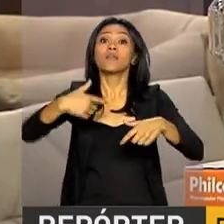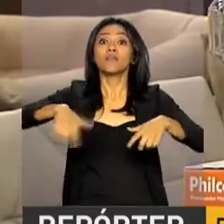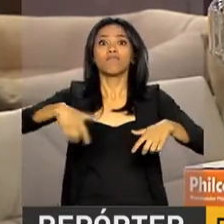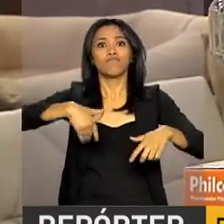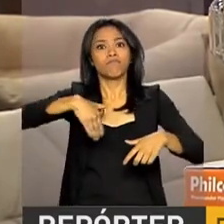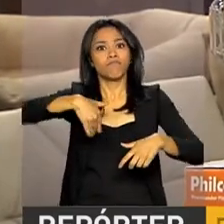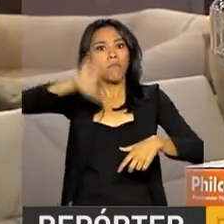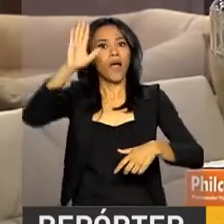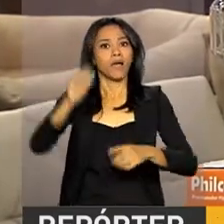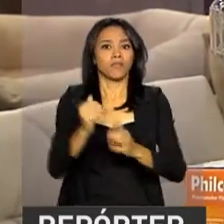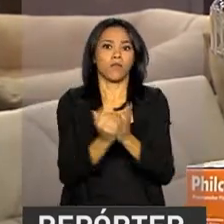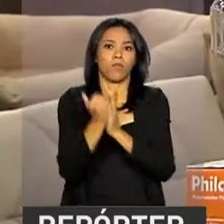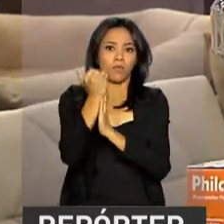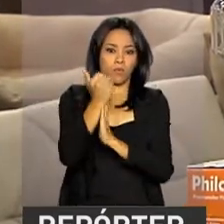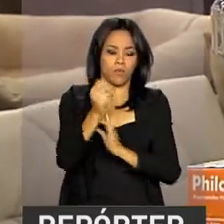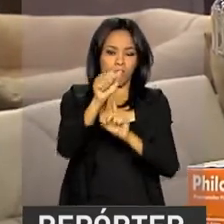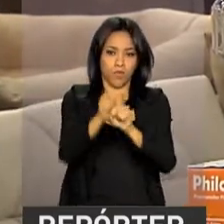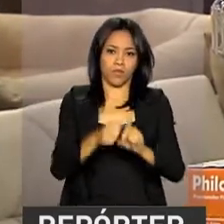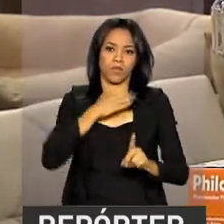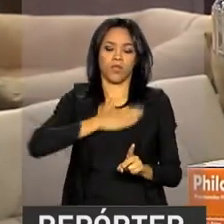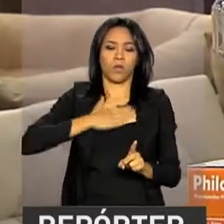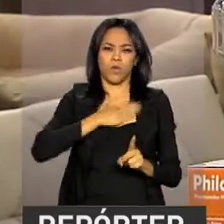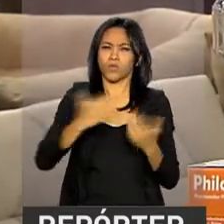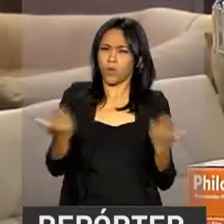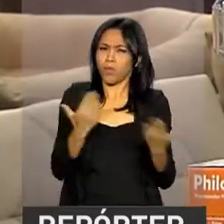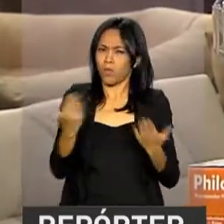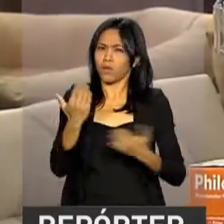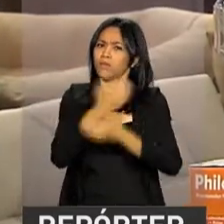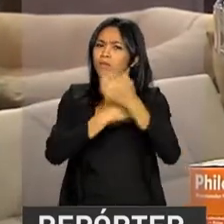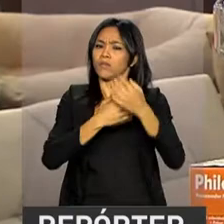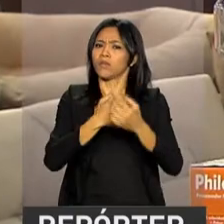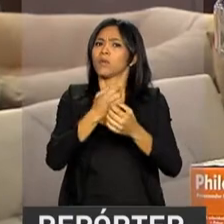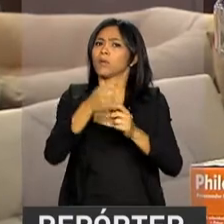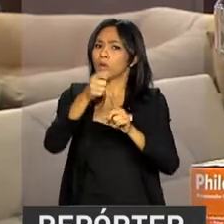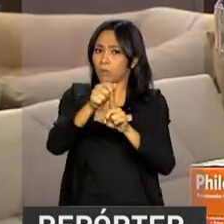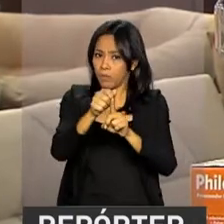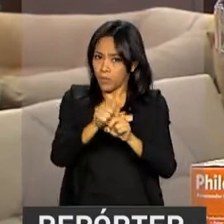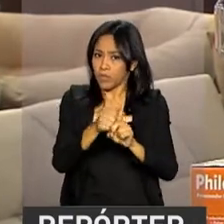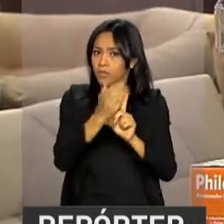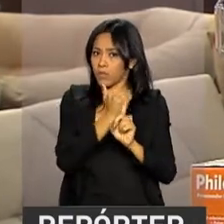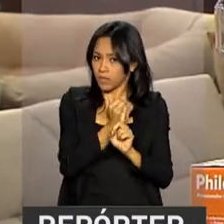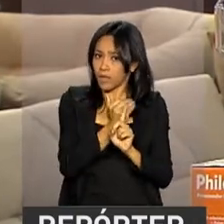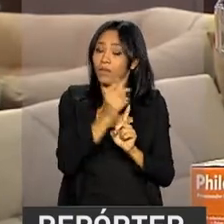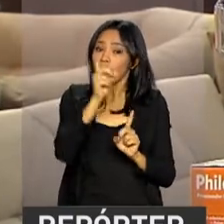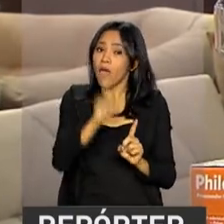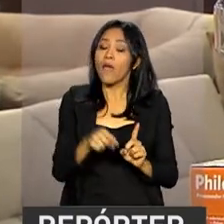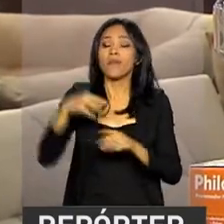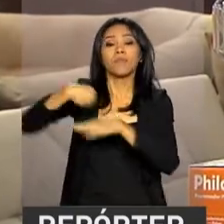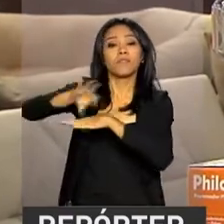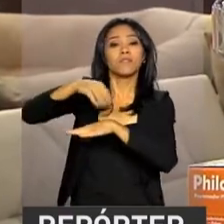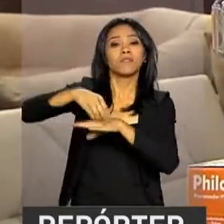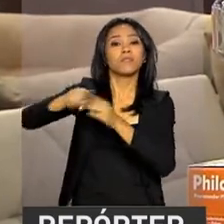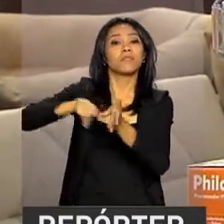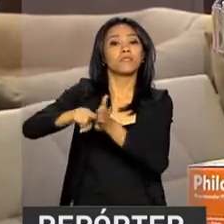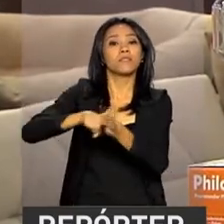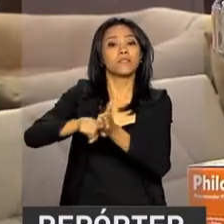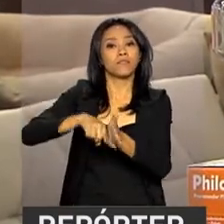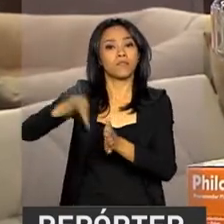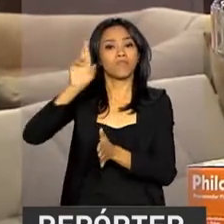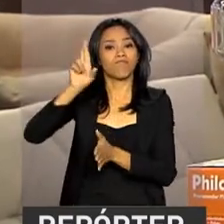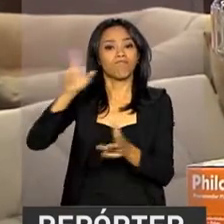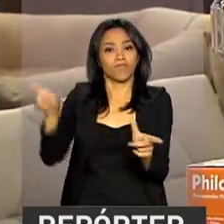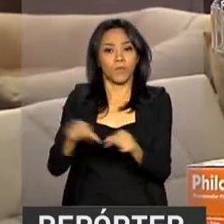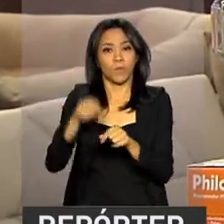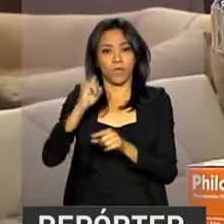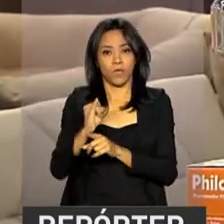quase 2% se comparado ao mês anterior os dados são da pesquisa mensal de comércio do ibge esse é o